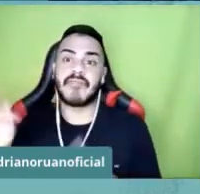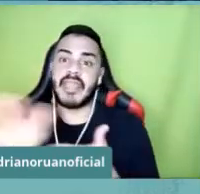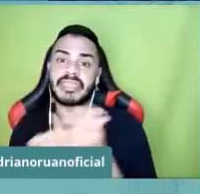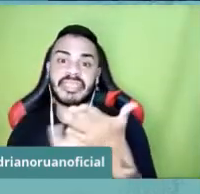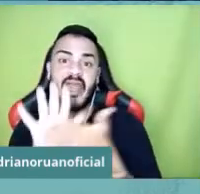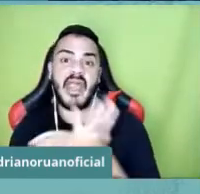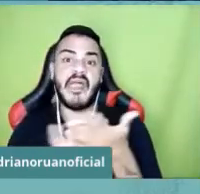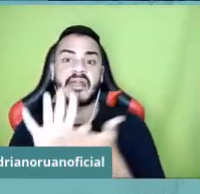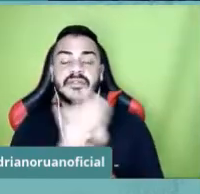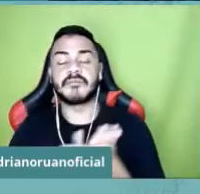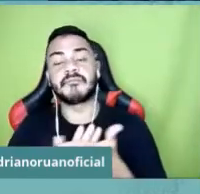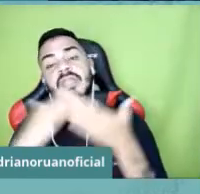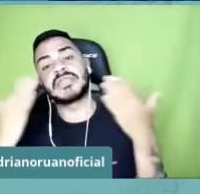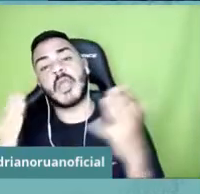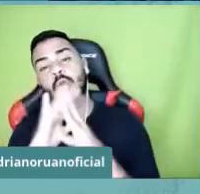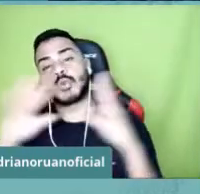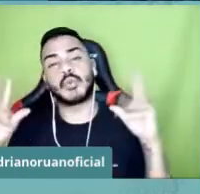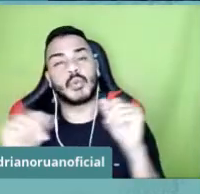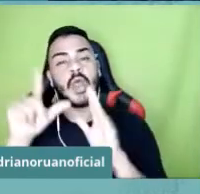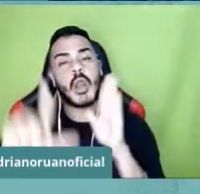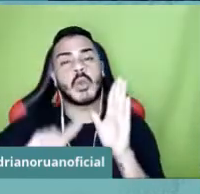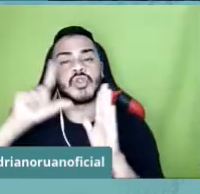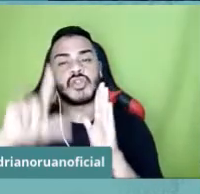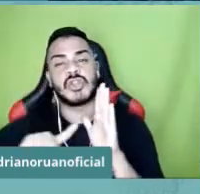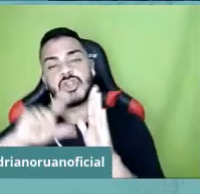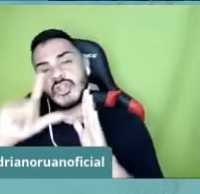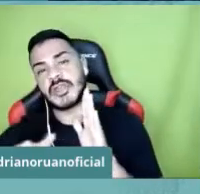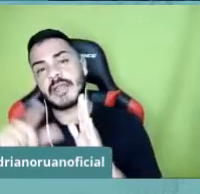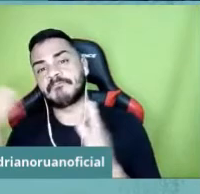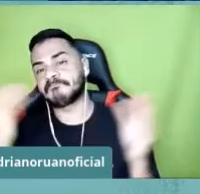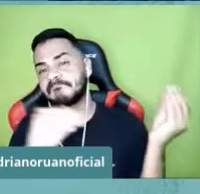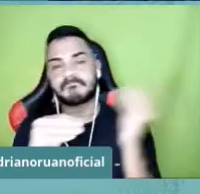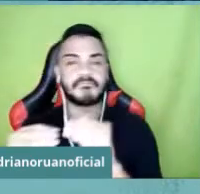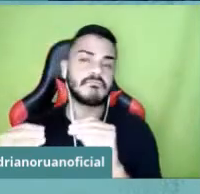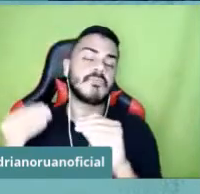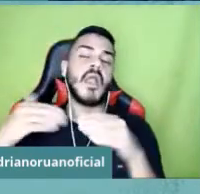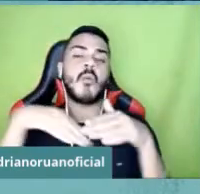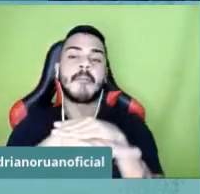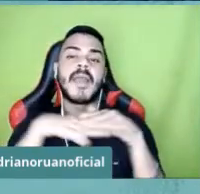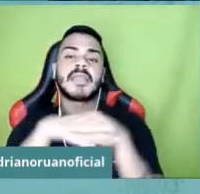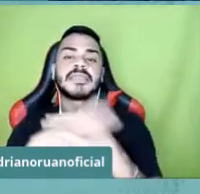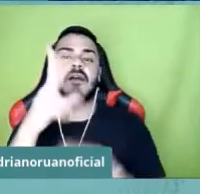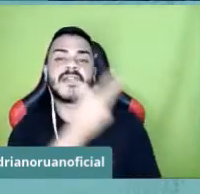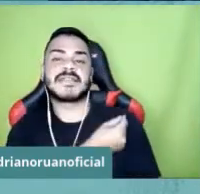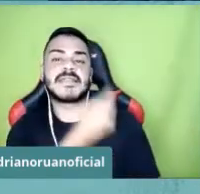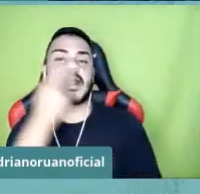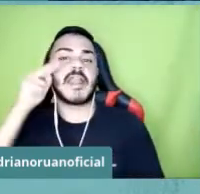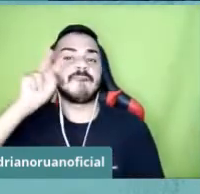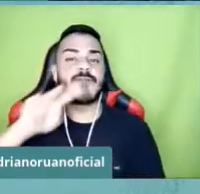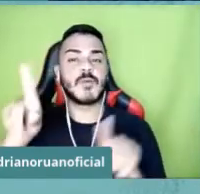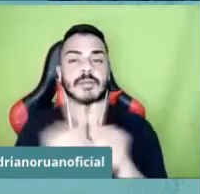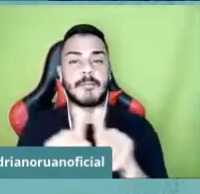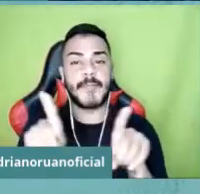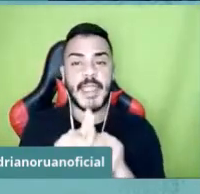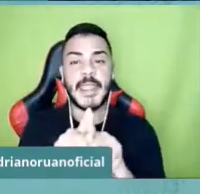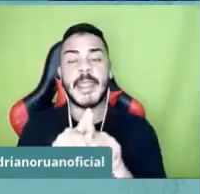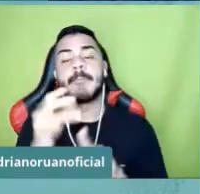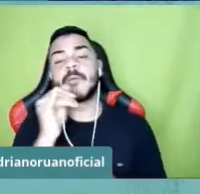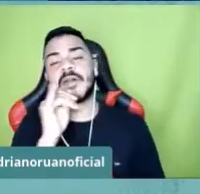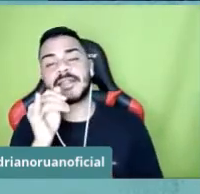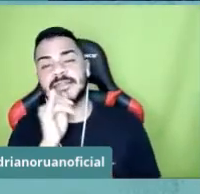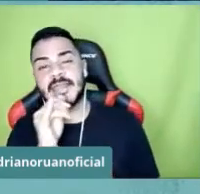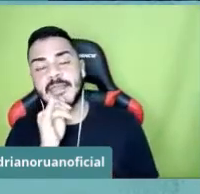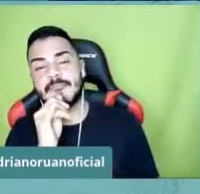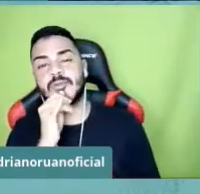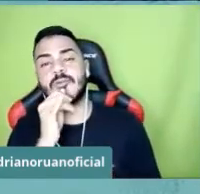né? E toda a questão logística de armazenamento dessas vacinas. A gente viu aqui, por exemplo, que a